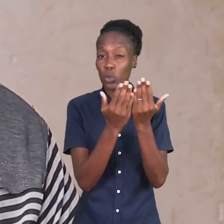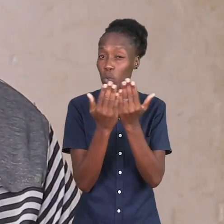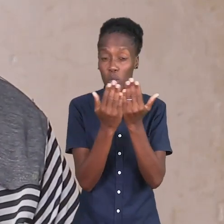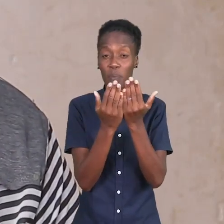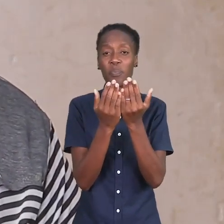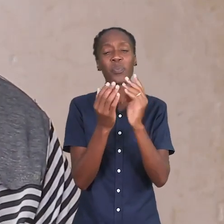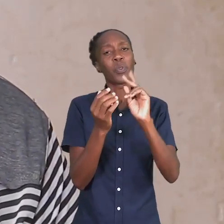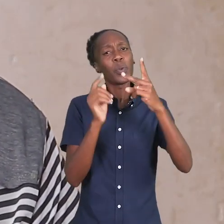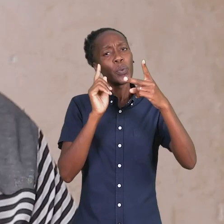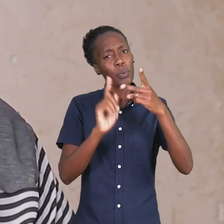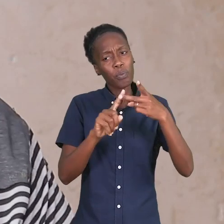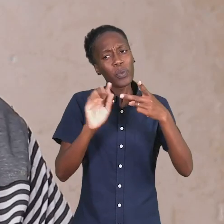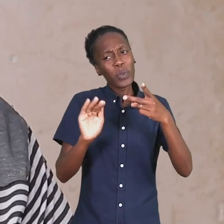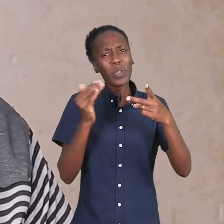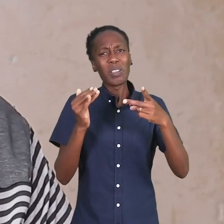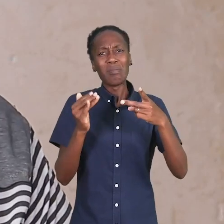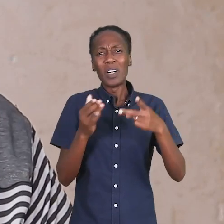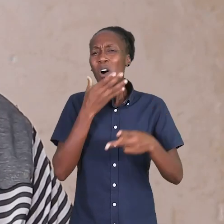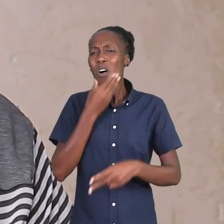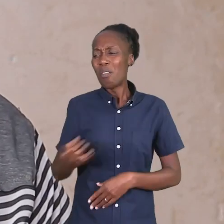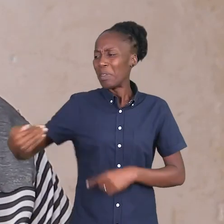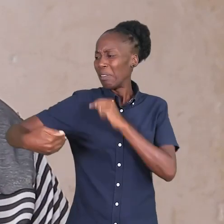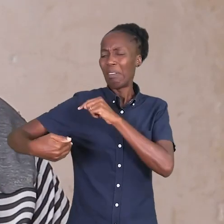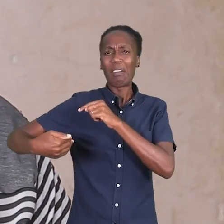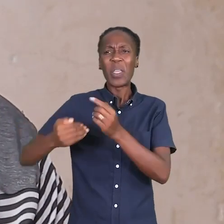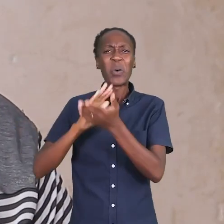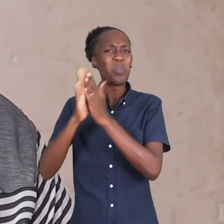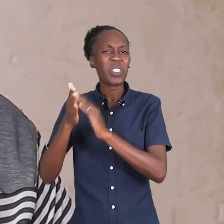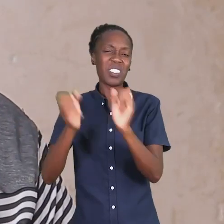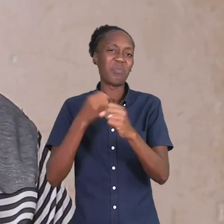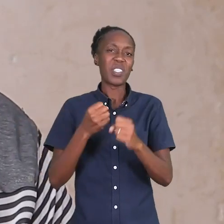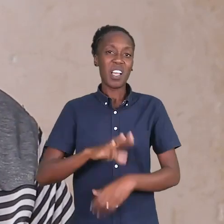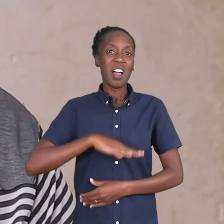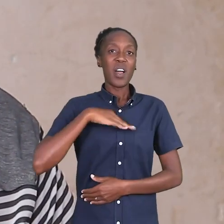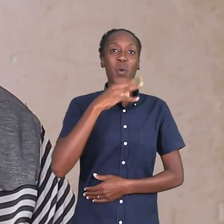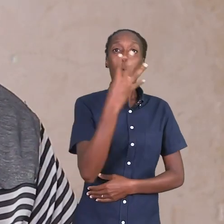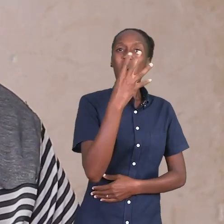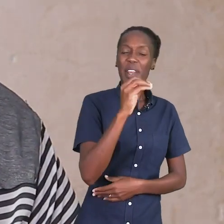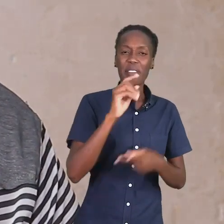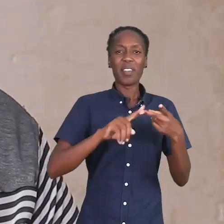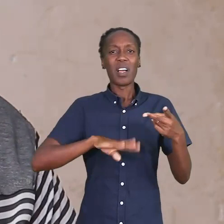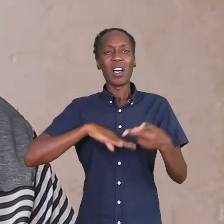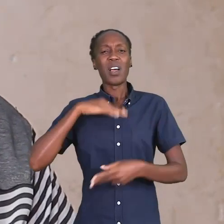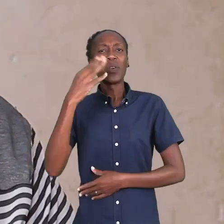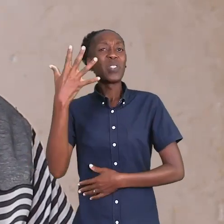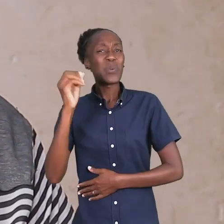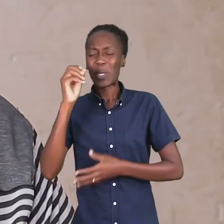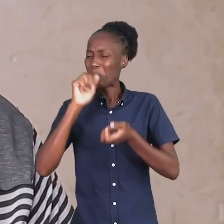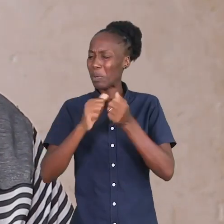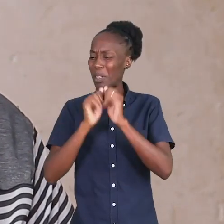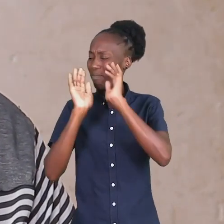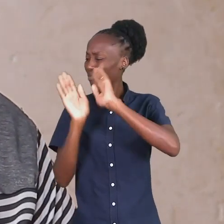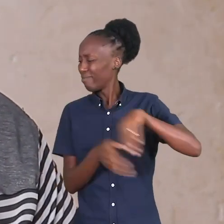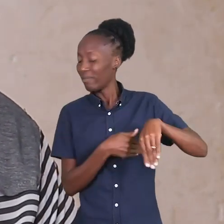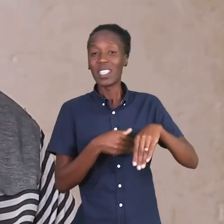segundo lugar, há de ver outras coisas. O lar não foge. Mesmo com 40, 50 anos, a pessoa pode ter lar. Não tem